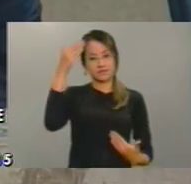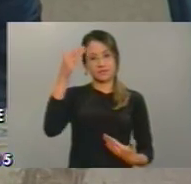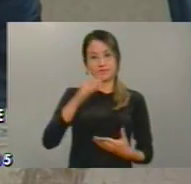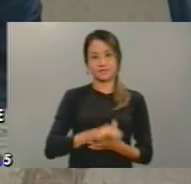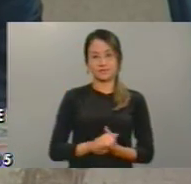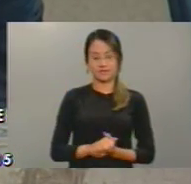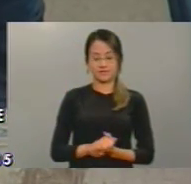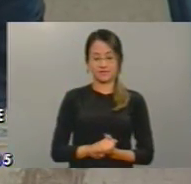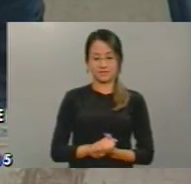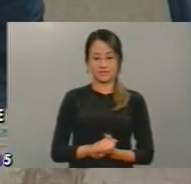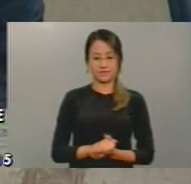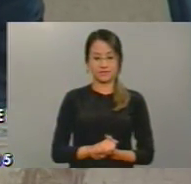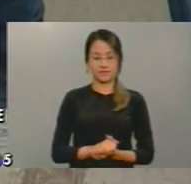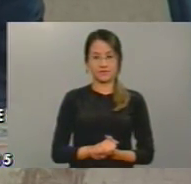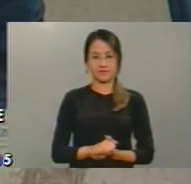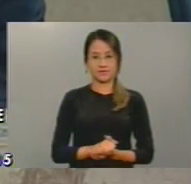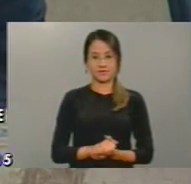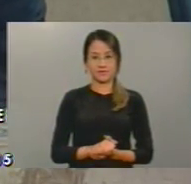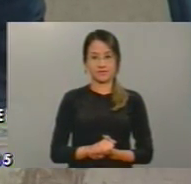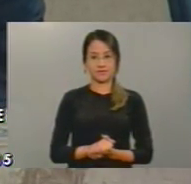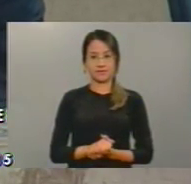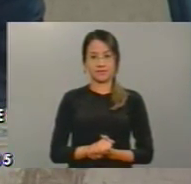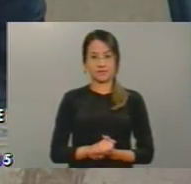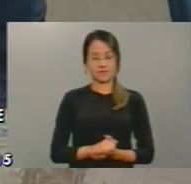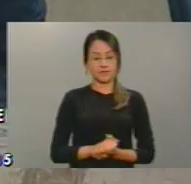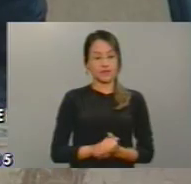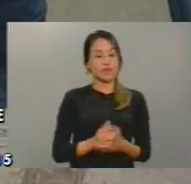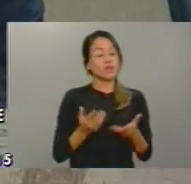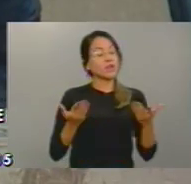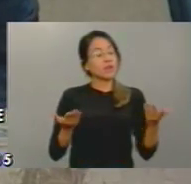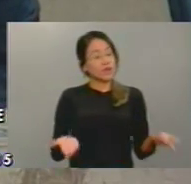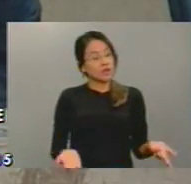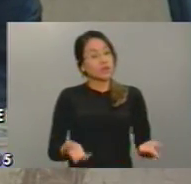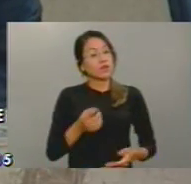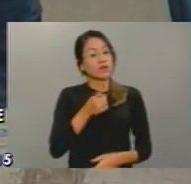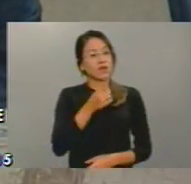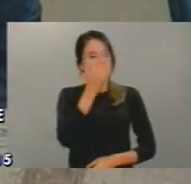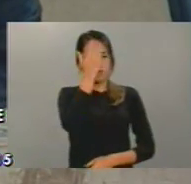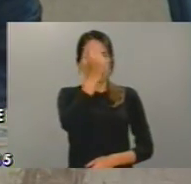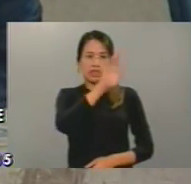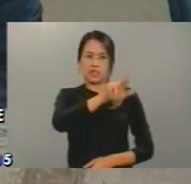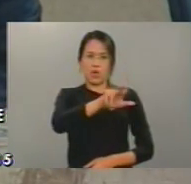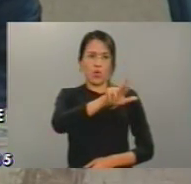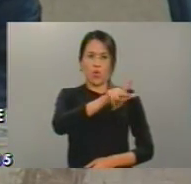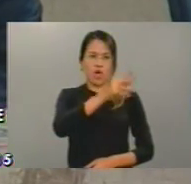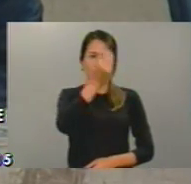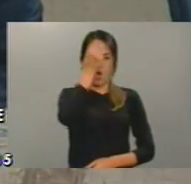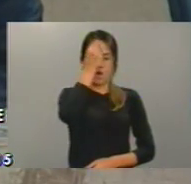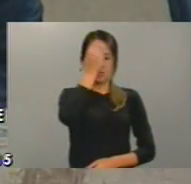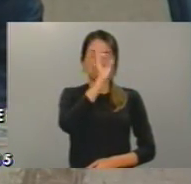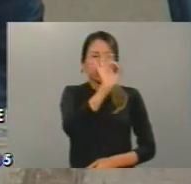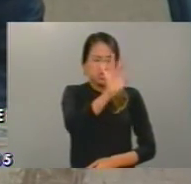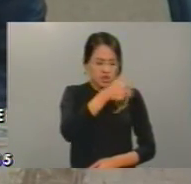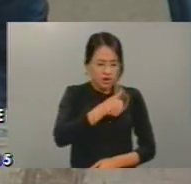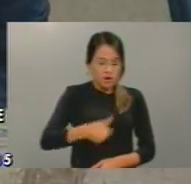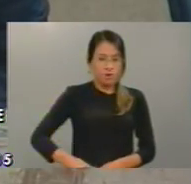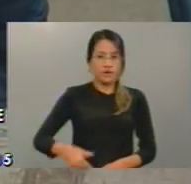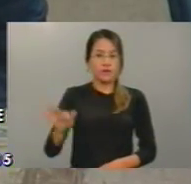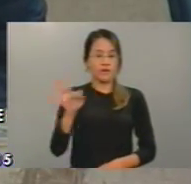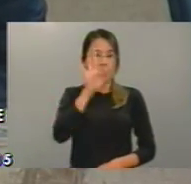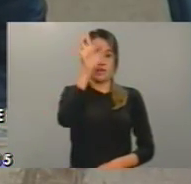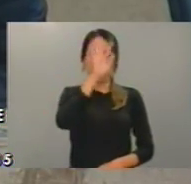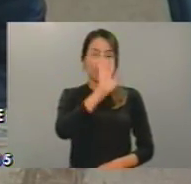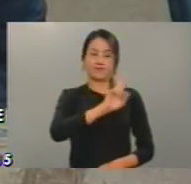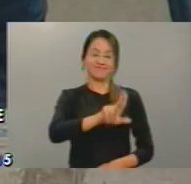presidente. Então, Vossa Excelência, como conhecedor do assunto, sabe que é